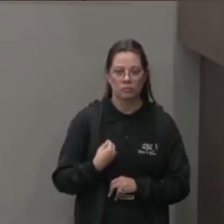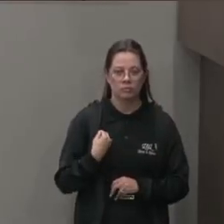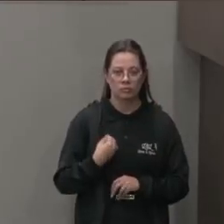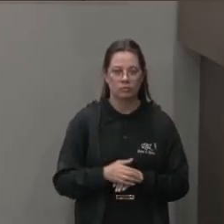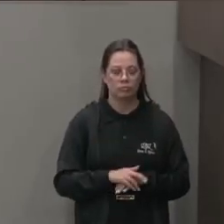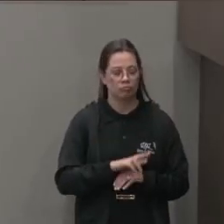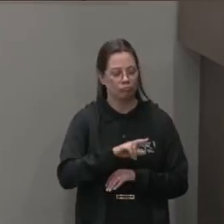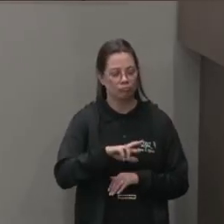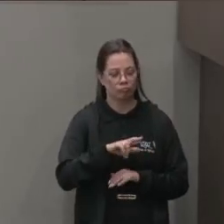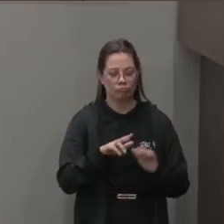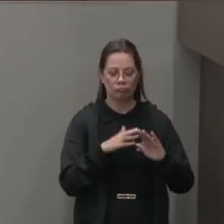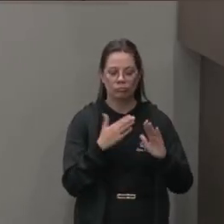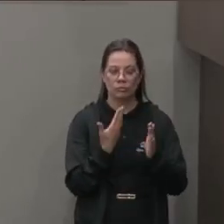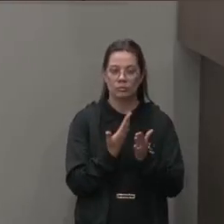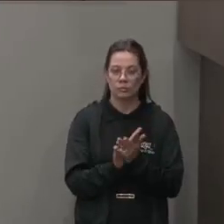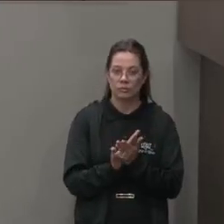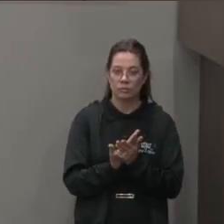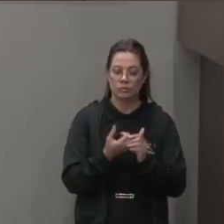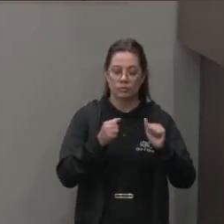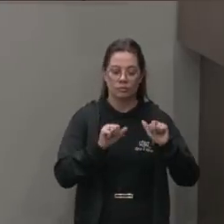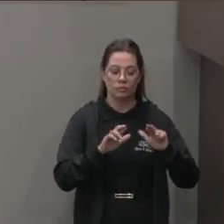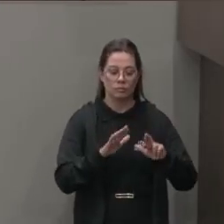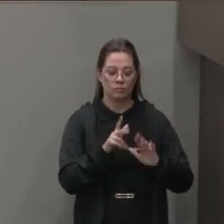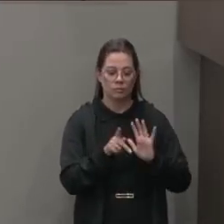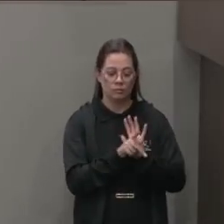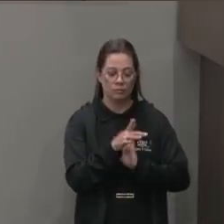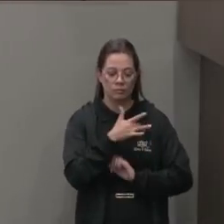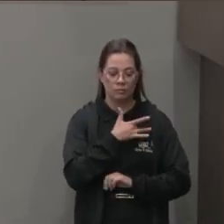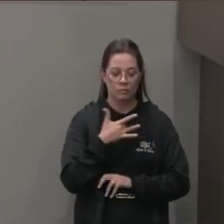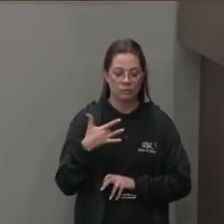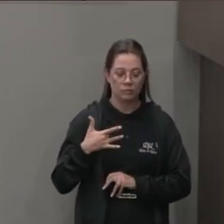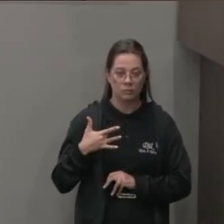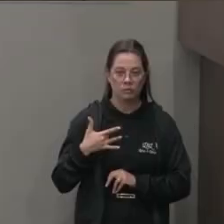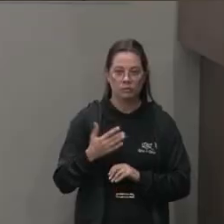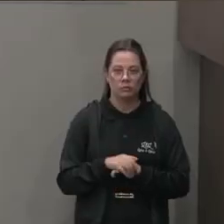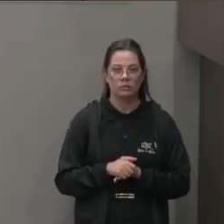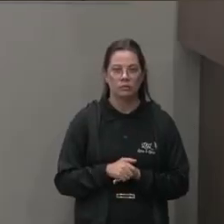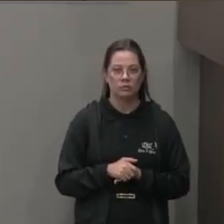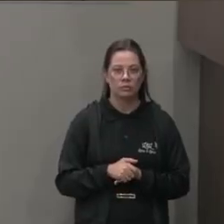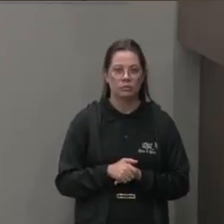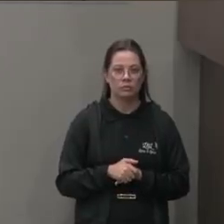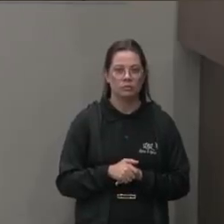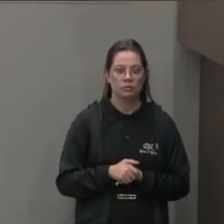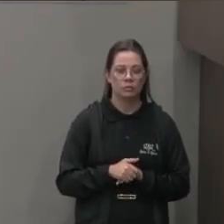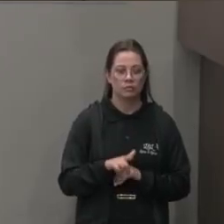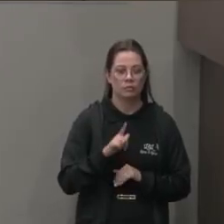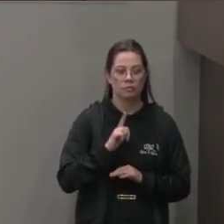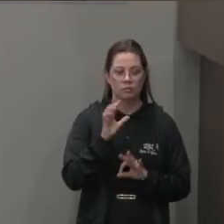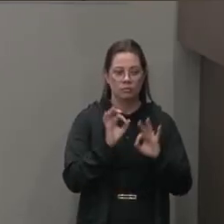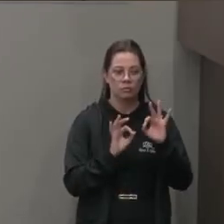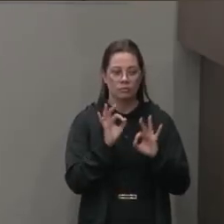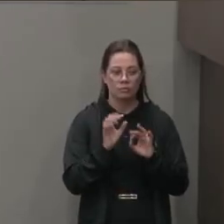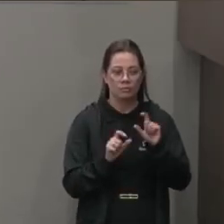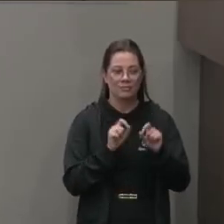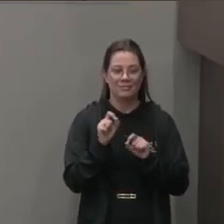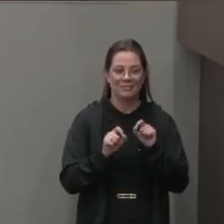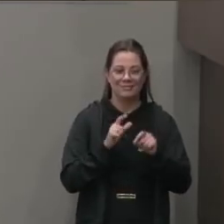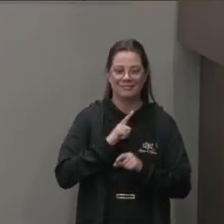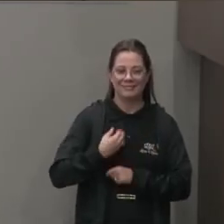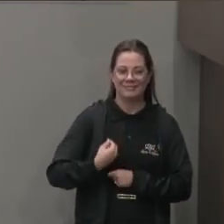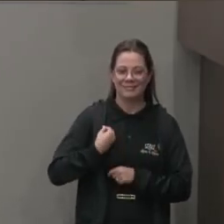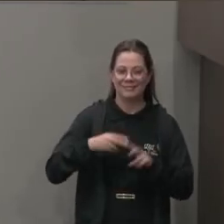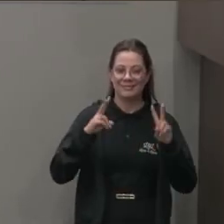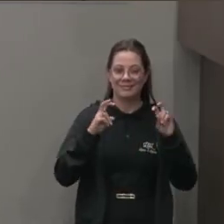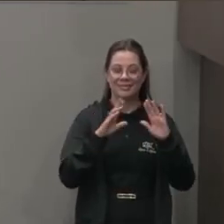da escola, é da saúde. Mas, enfim, por mais que tenha sido colocado um pitacozinho aqui da questão da escola,